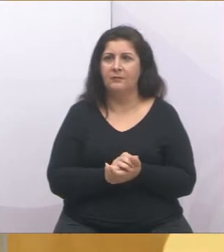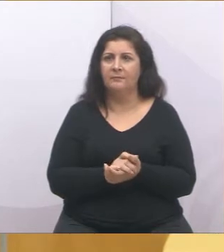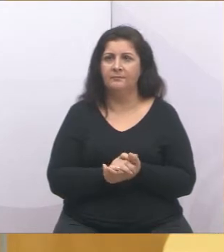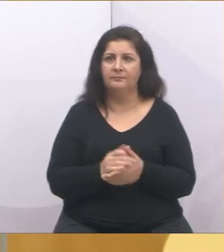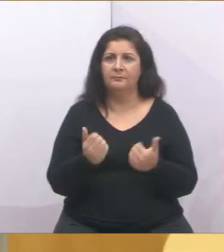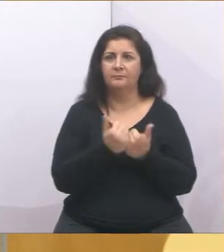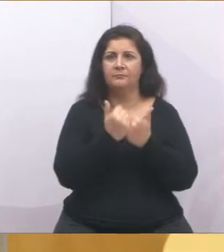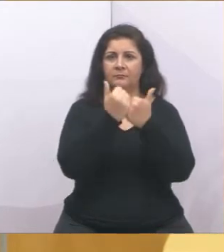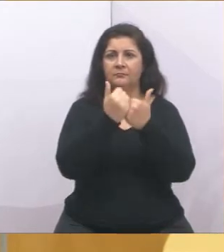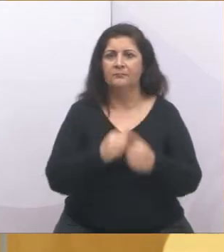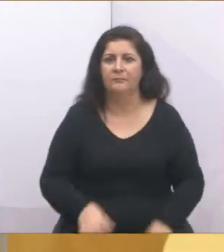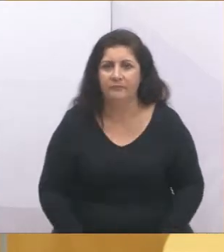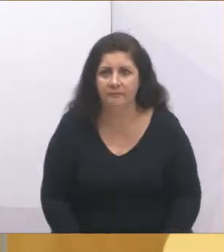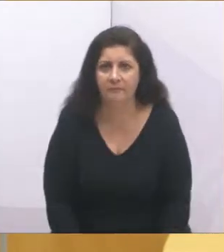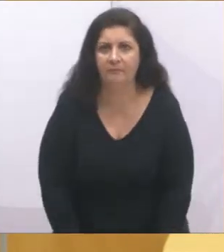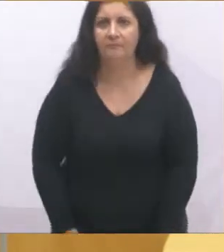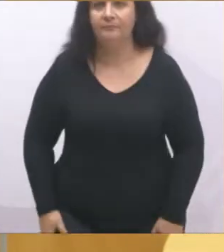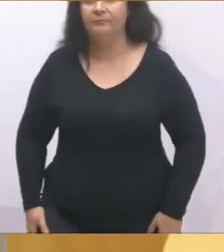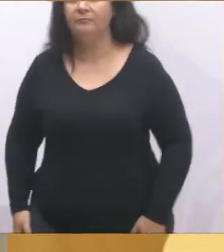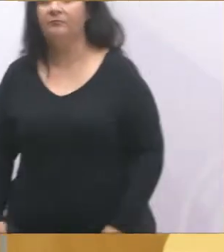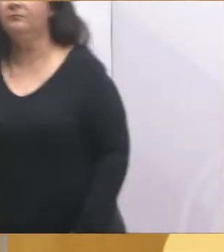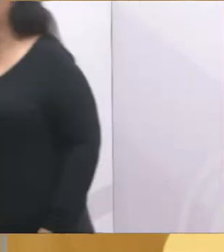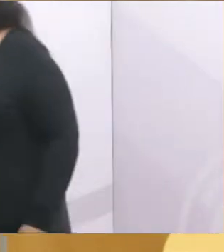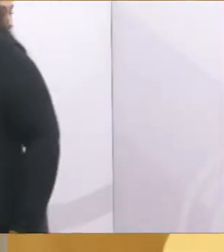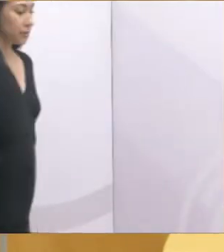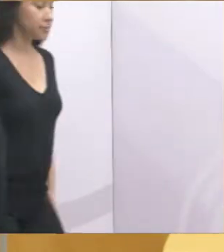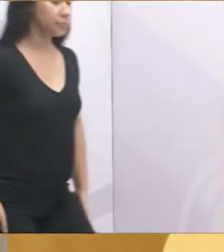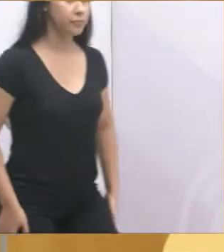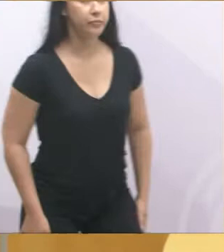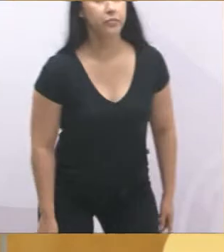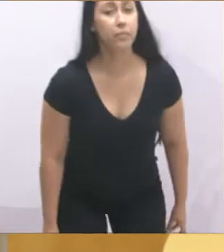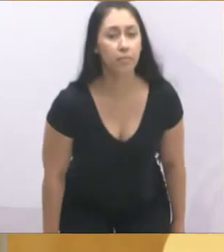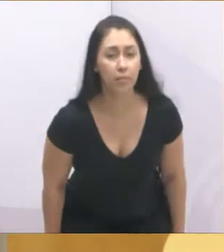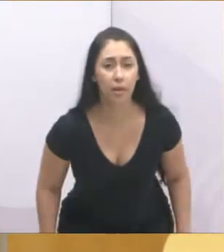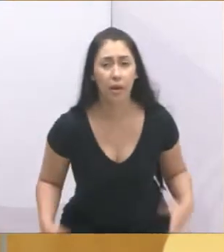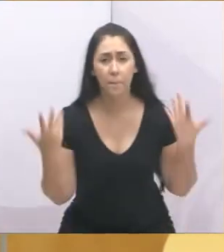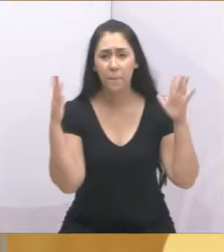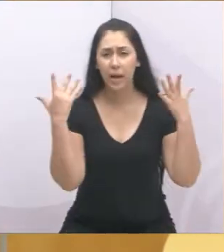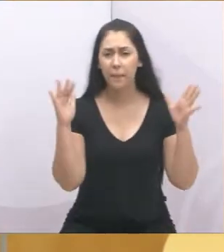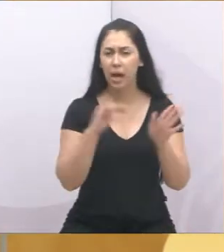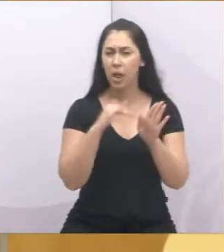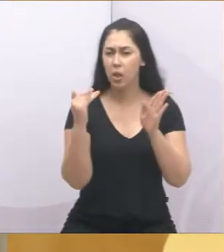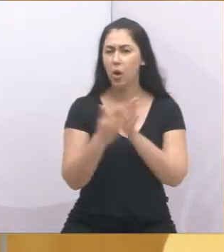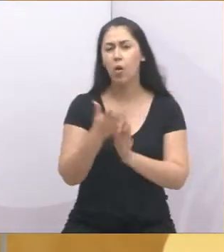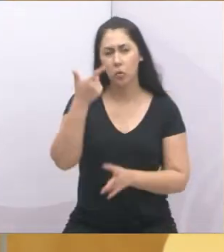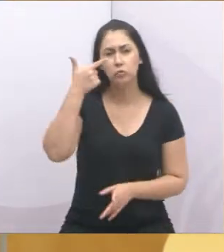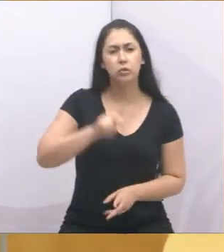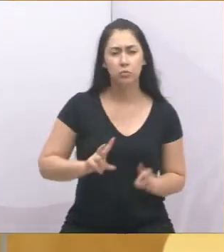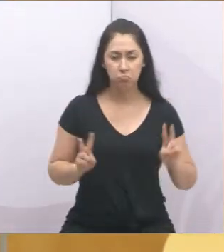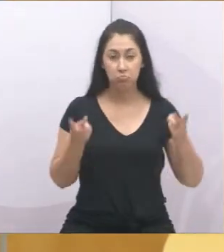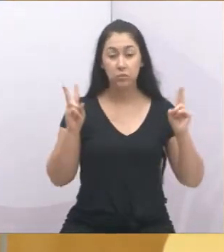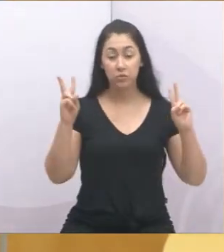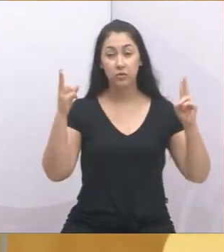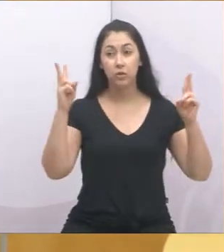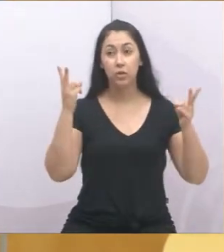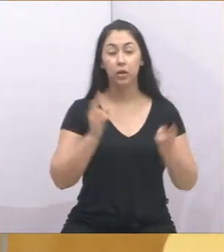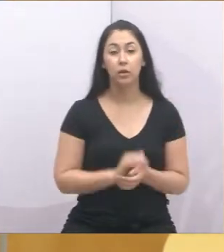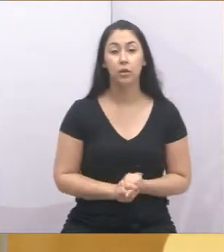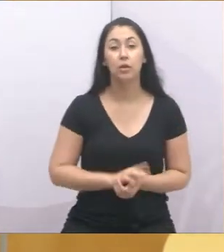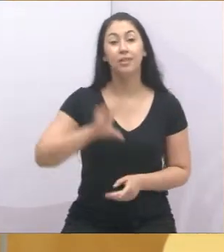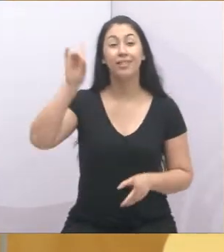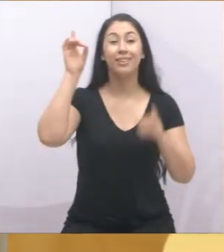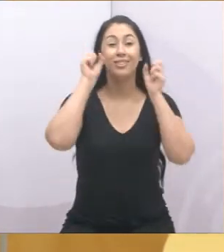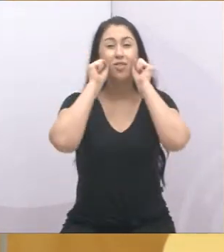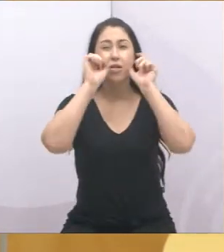Parabenizo a todos os vereadores aí que conseguiram a reeleição, também aqueles que conseguiram ser eleitos. Que Deus aí possa